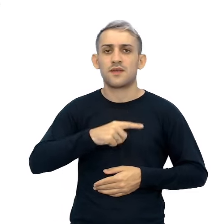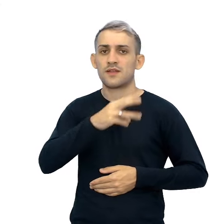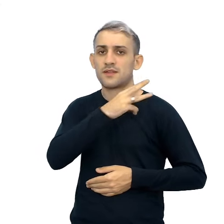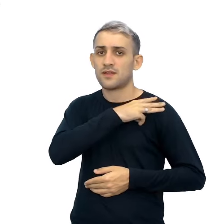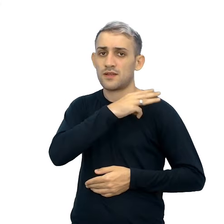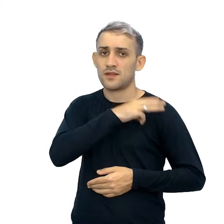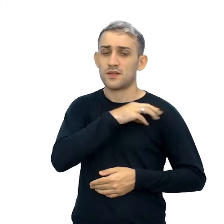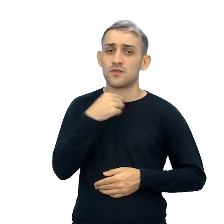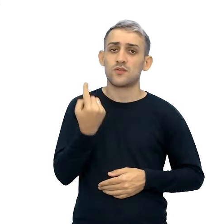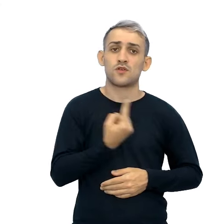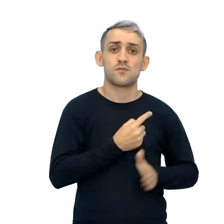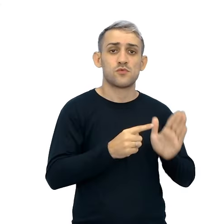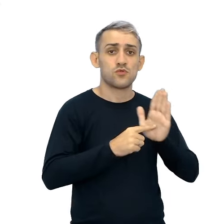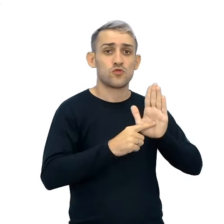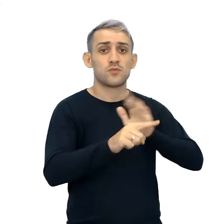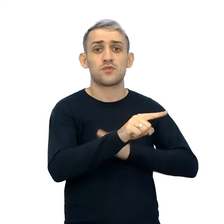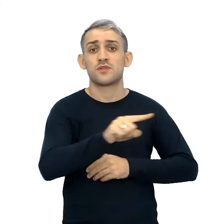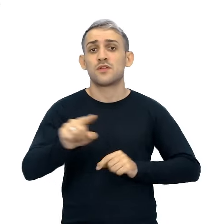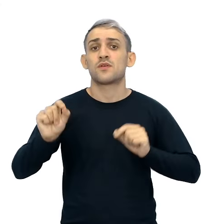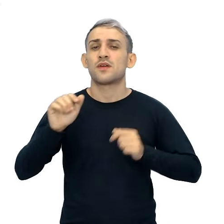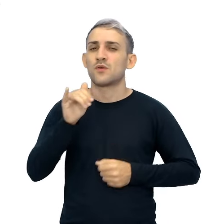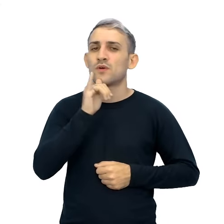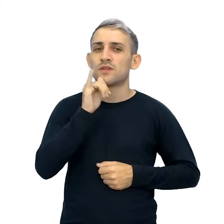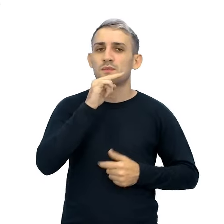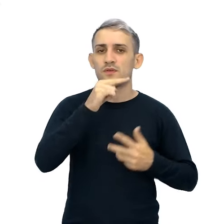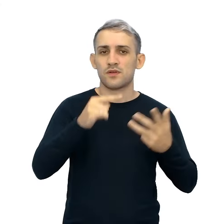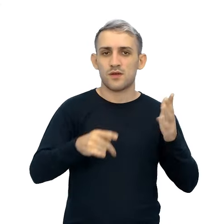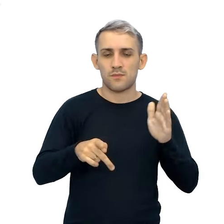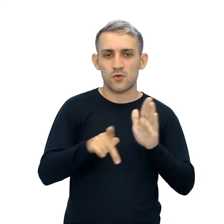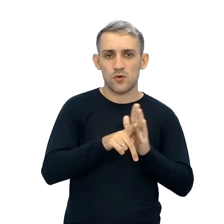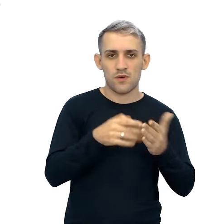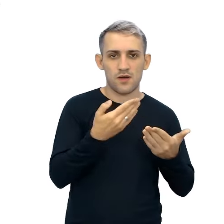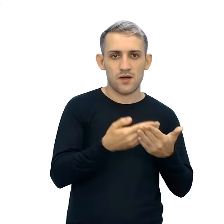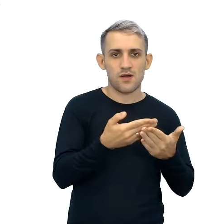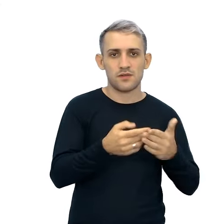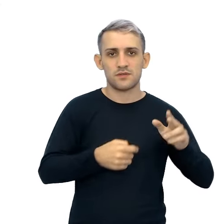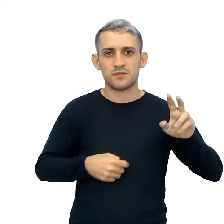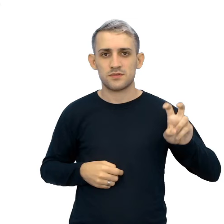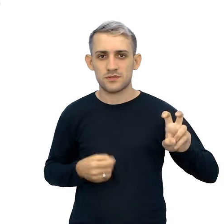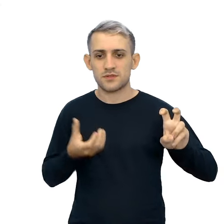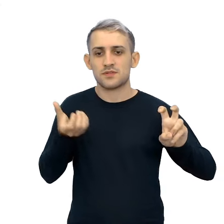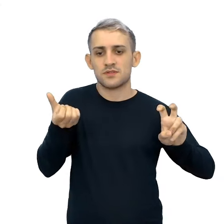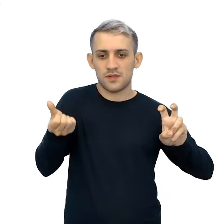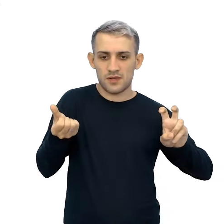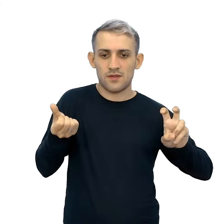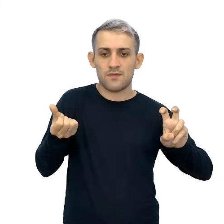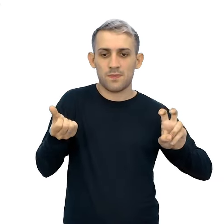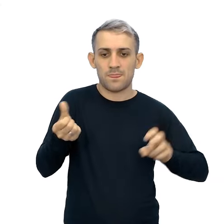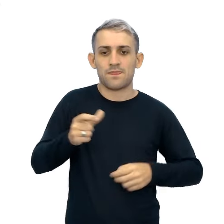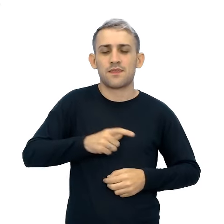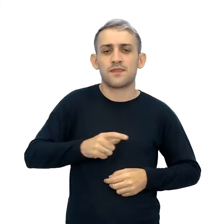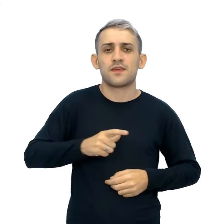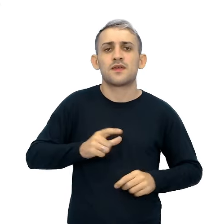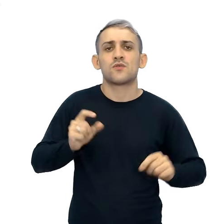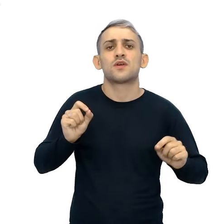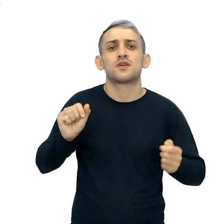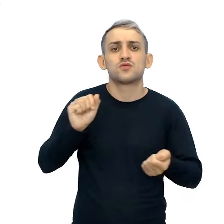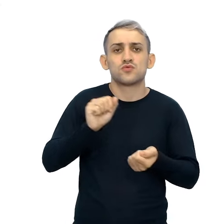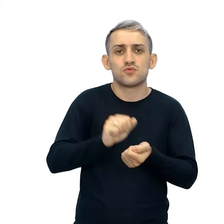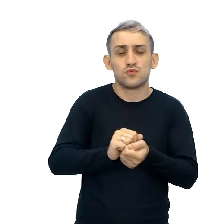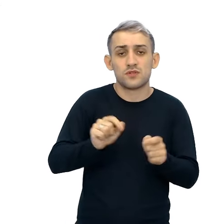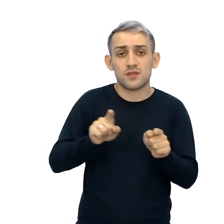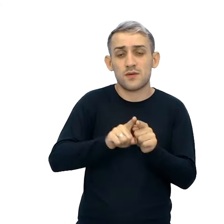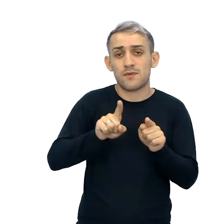e trouxemos para vocês os exemplos das aulas 5 e 6. Essas aulas são conjugadas e têm